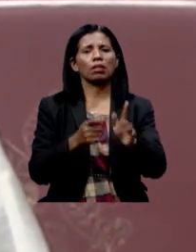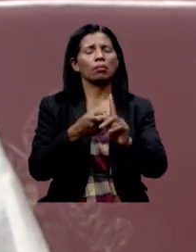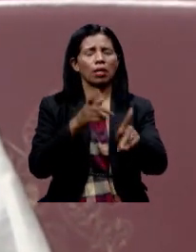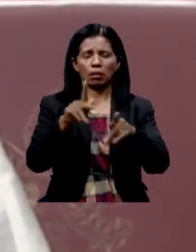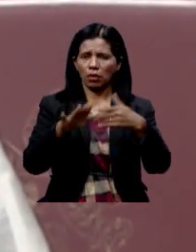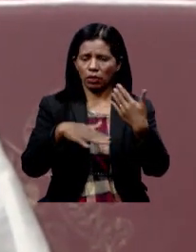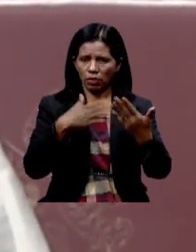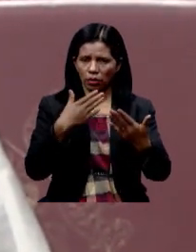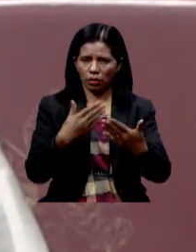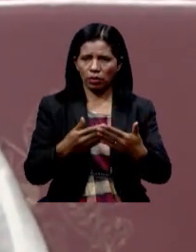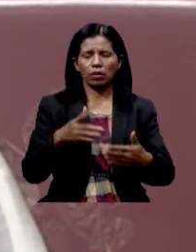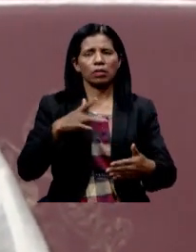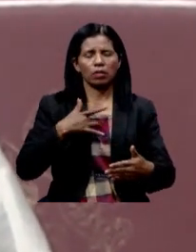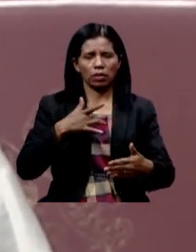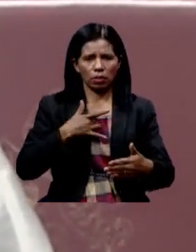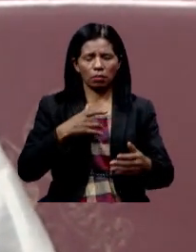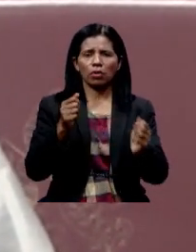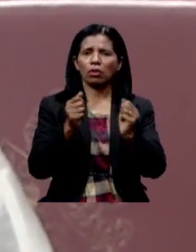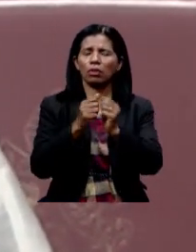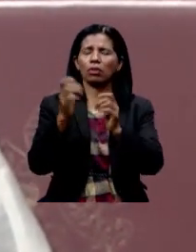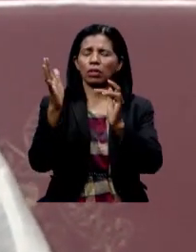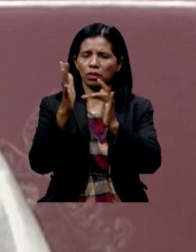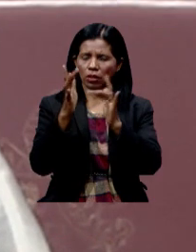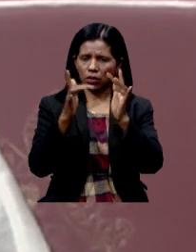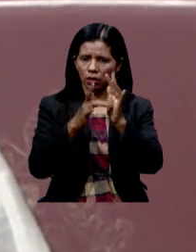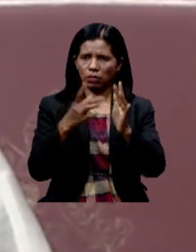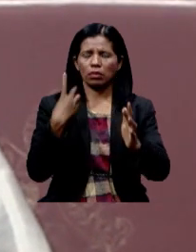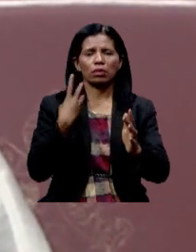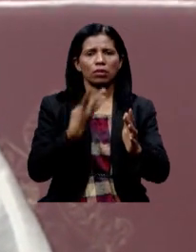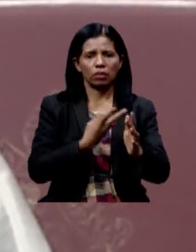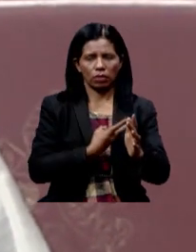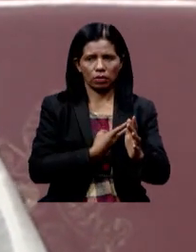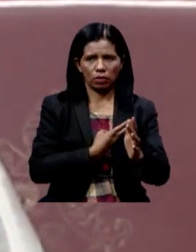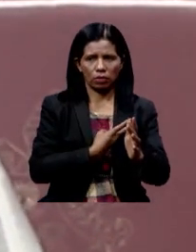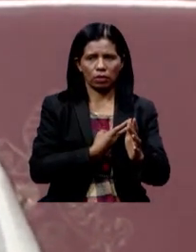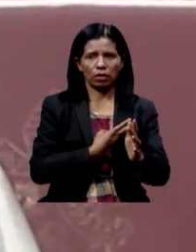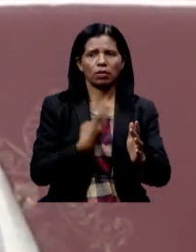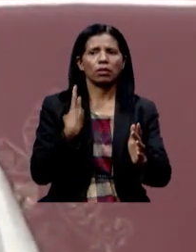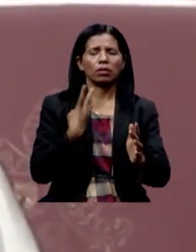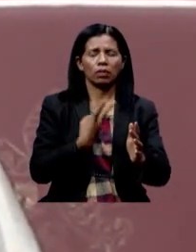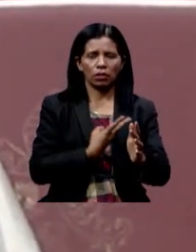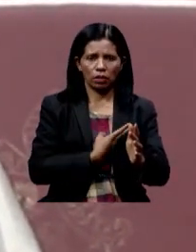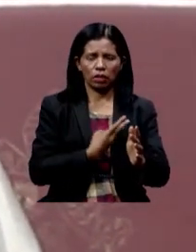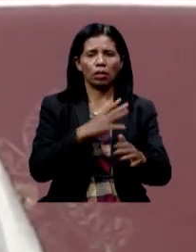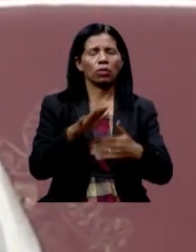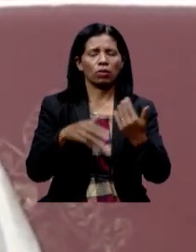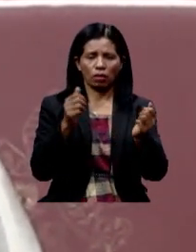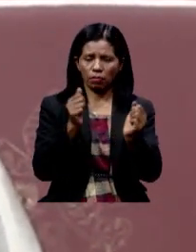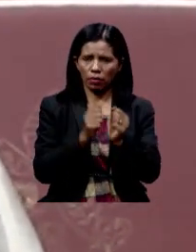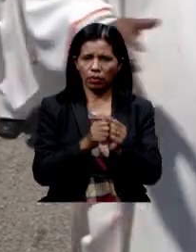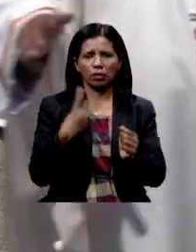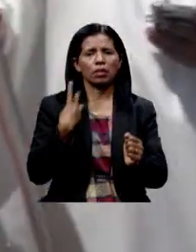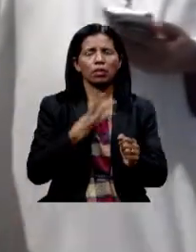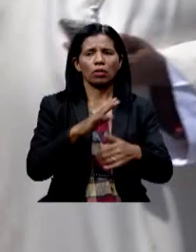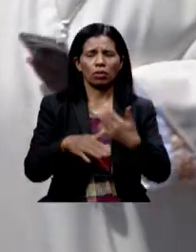e sentirmos que em Jesus somos um só. Somos um só. Porque temos